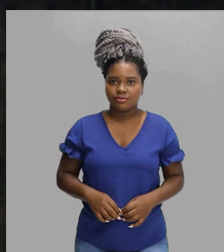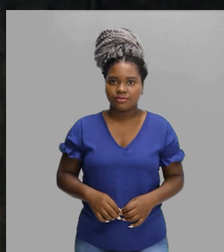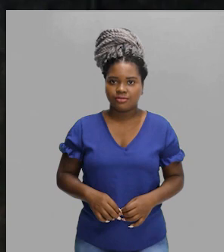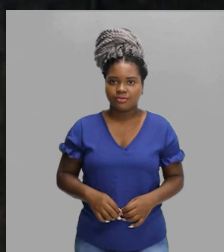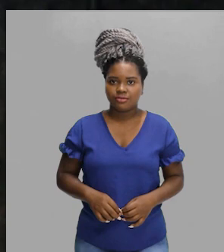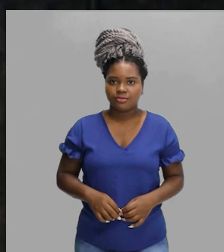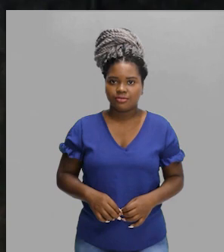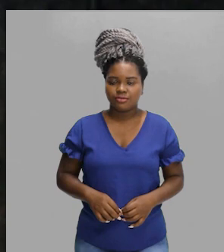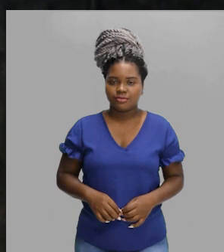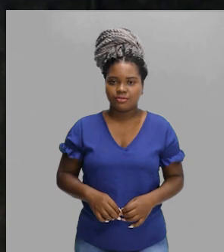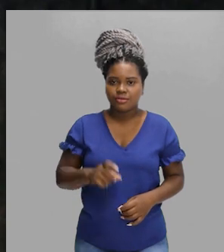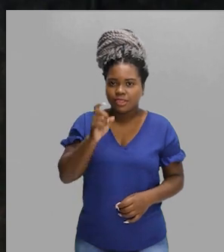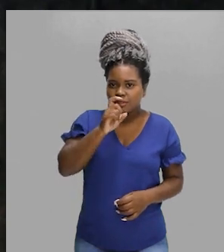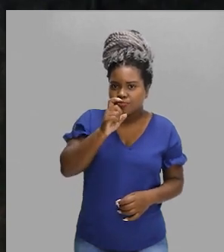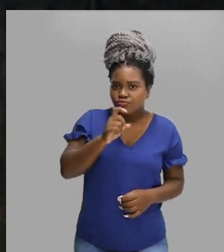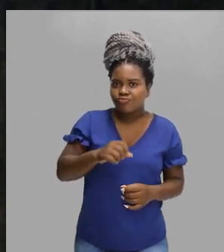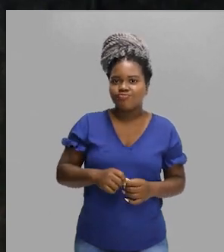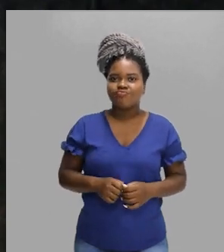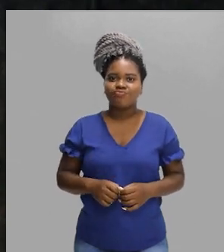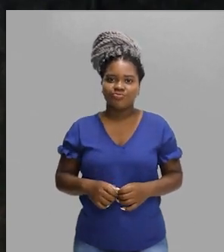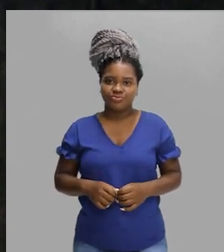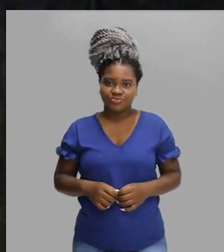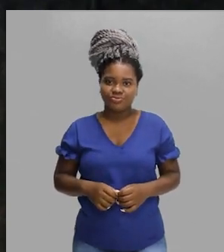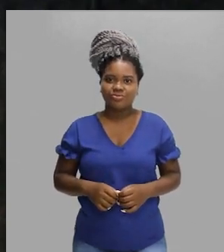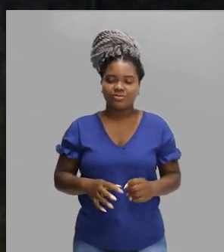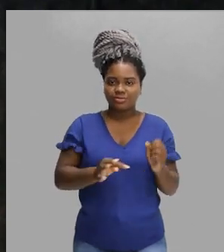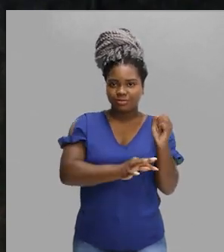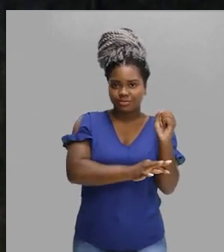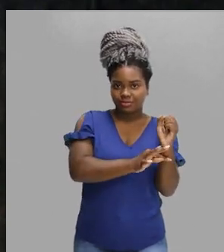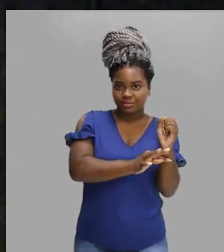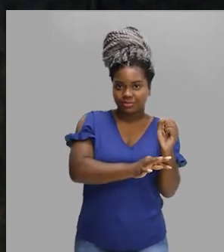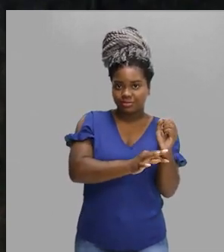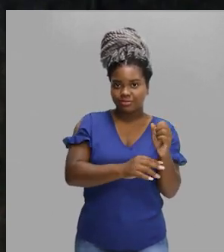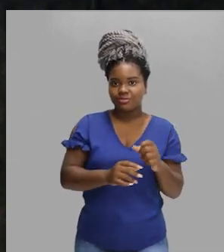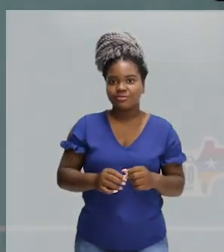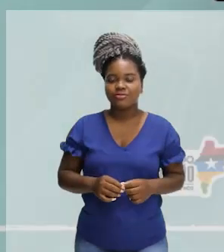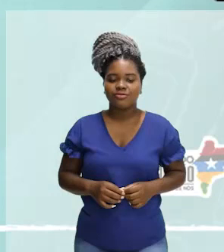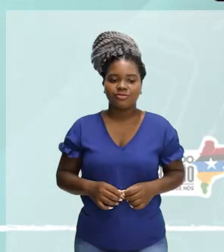de frio, de geladinho, né? de temperatura.